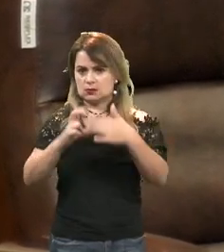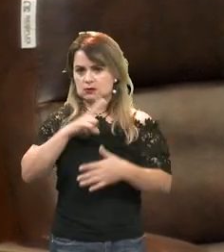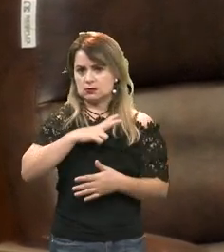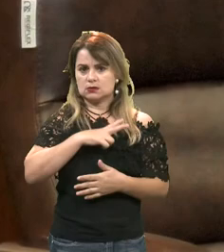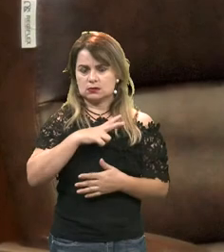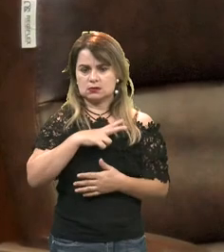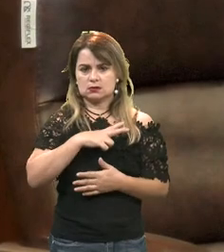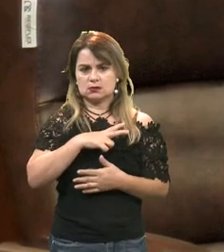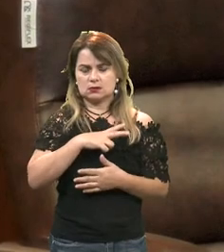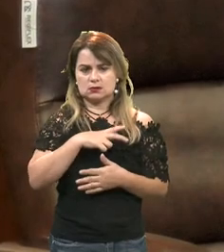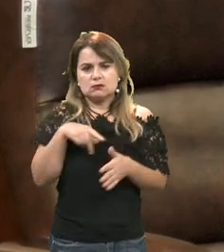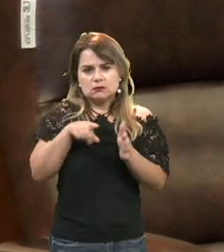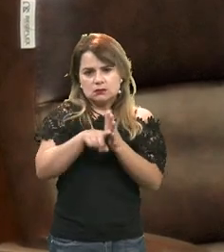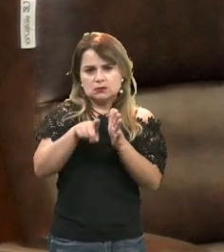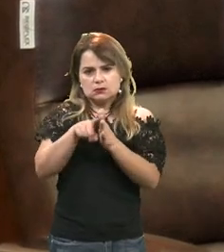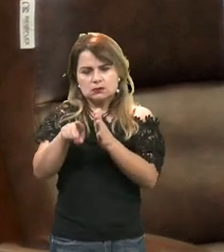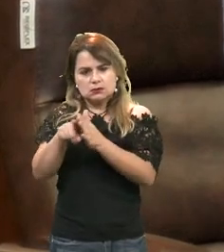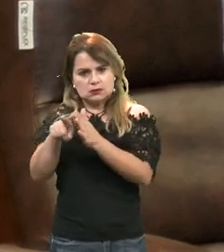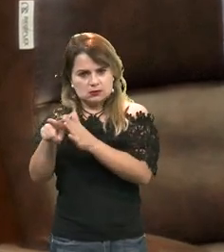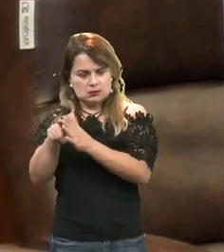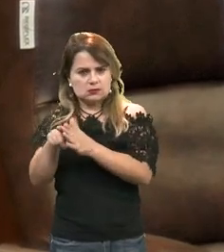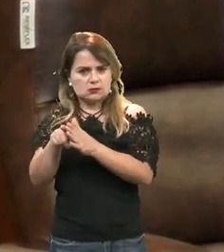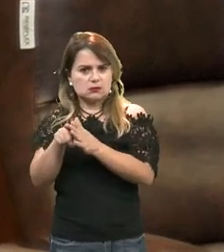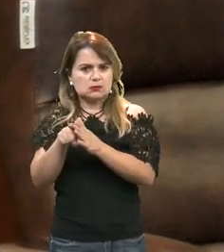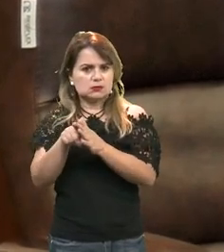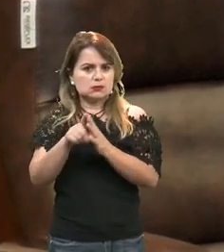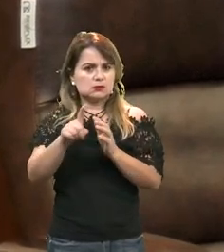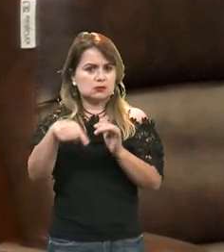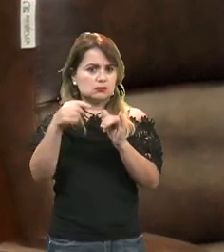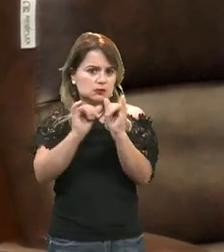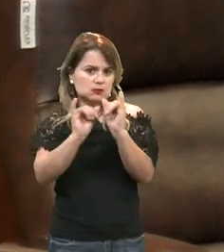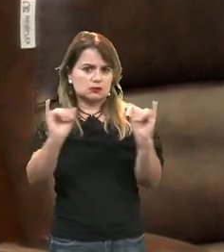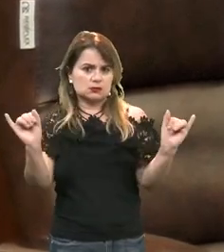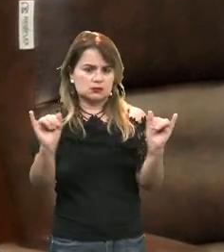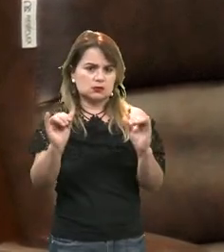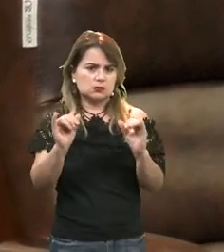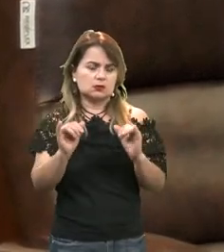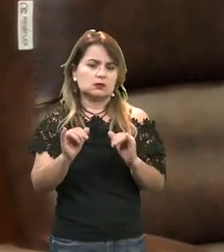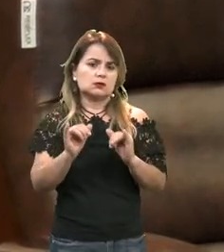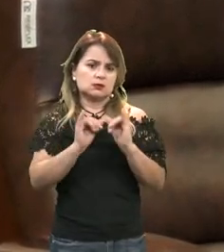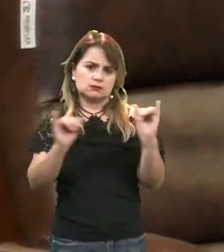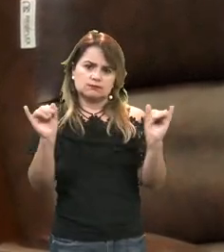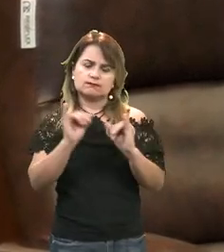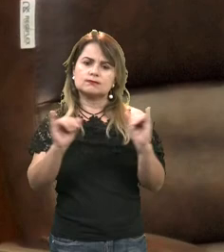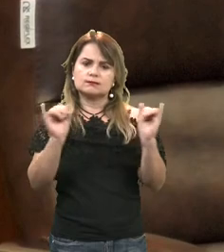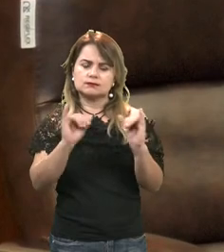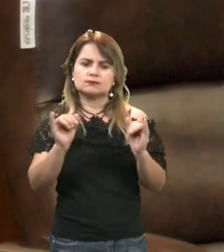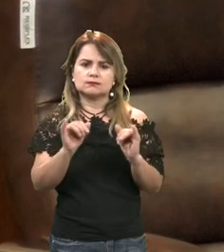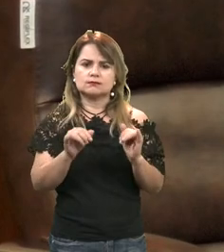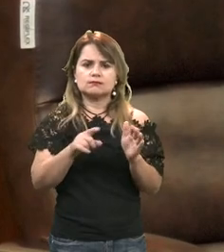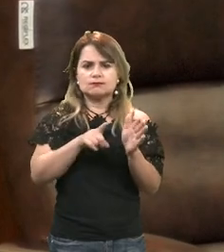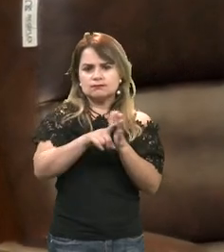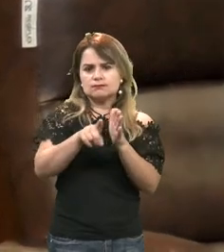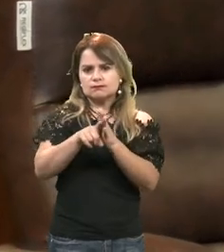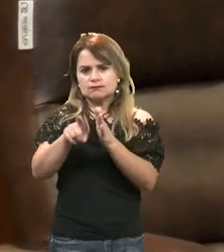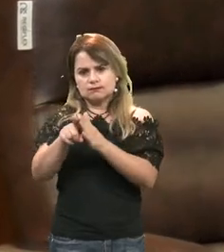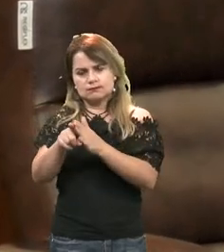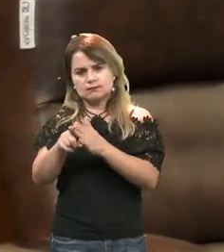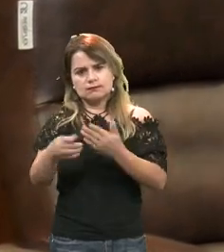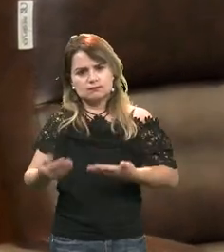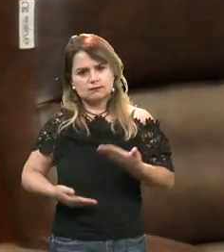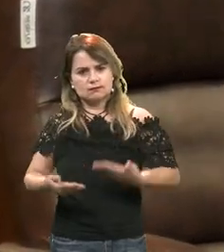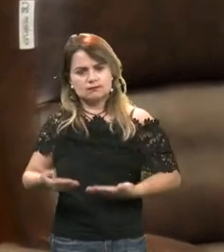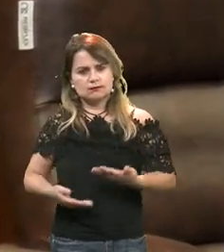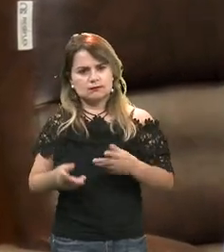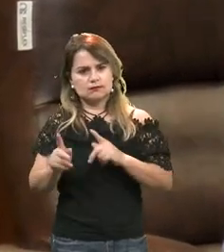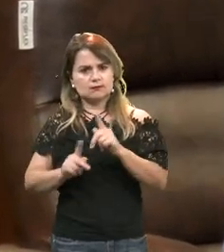pesquisador para ela, para propagar a informação e atender pacientes e fazer a pesquisa. Só que nunca ninguém me